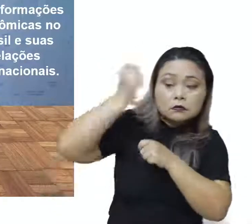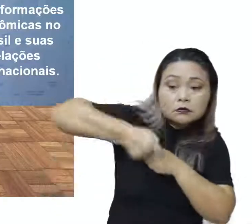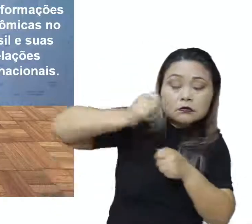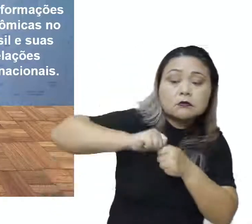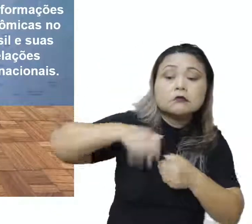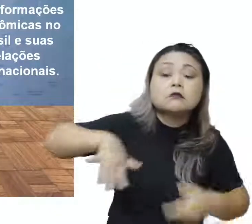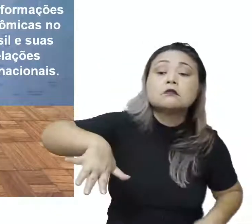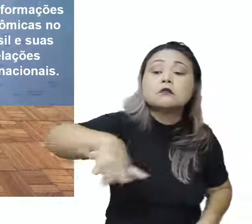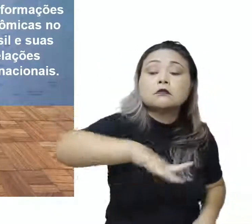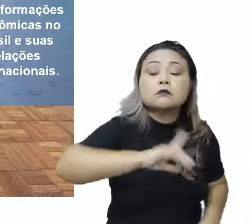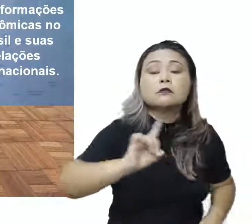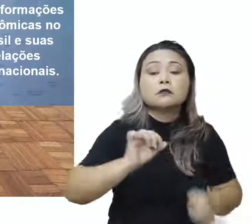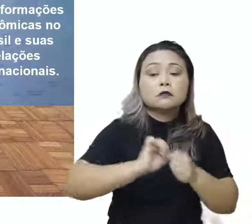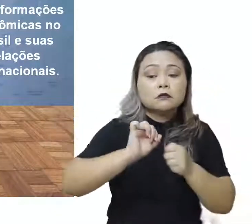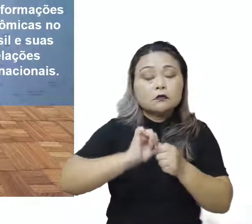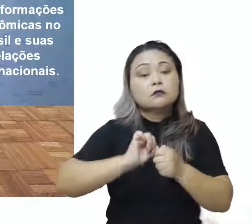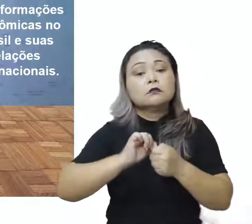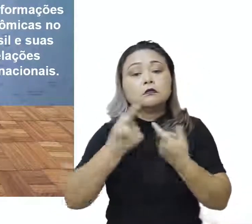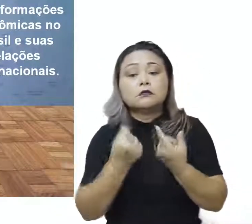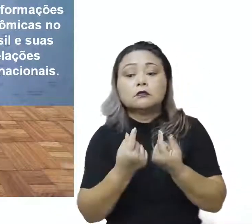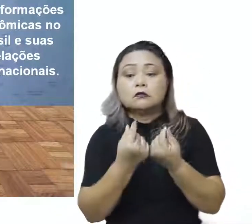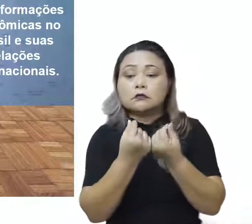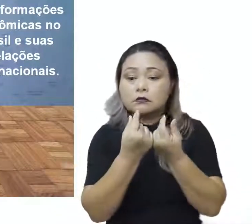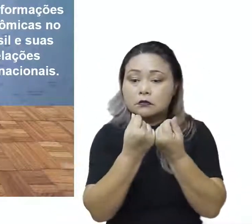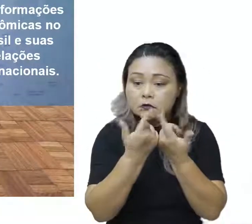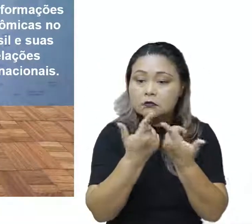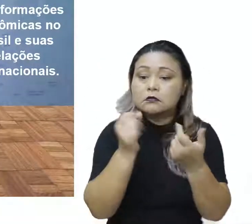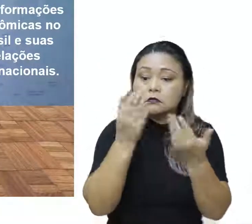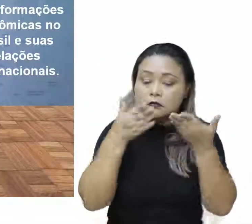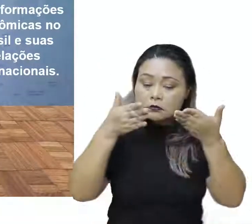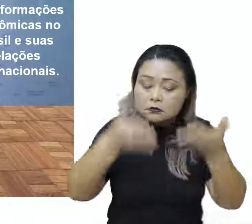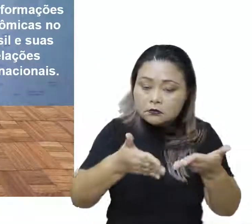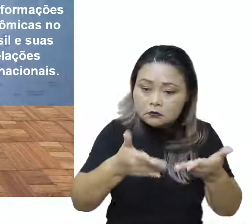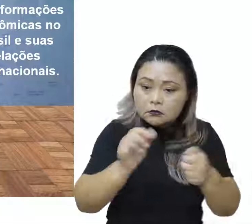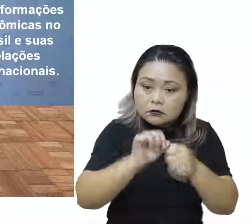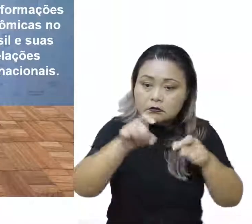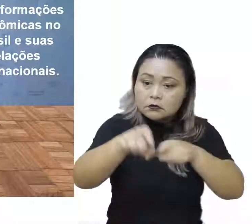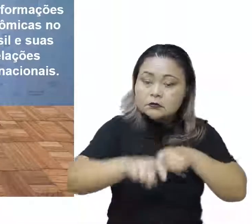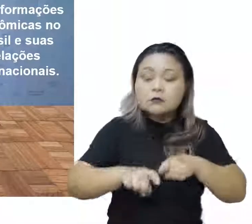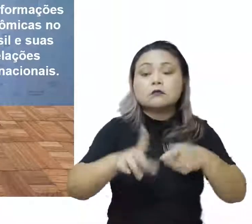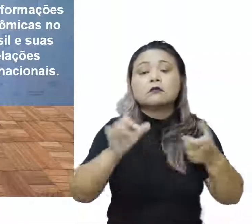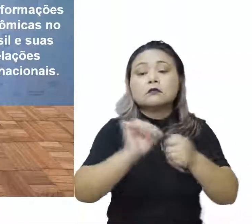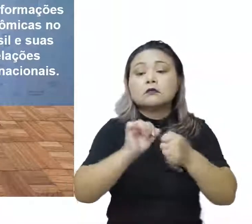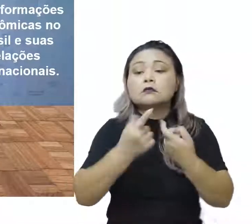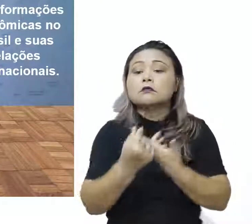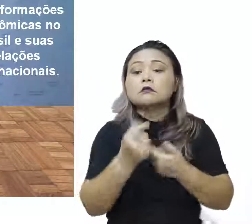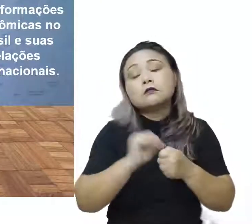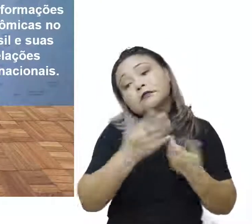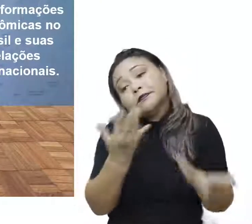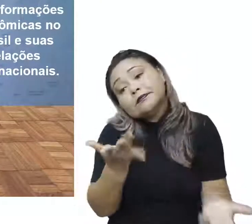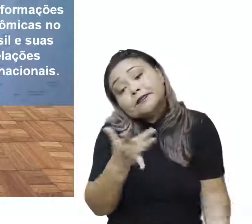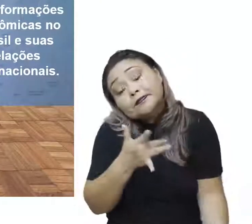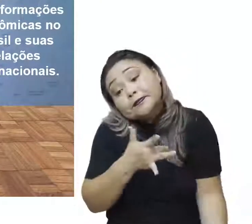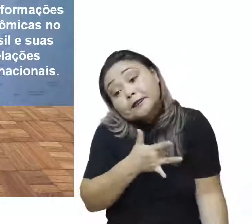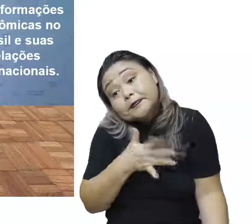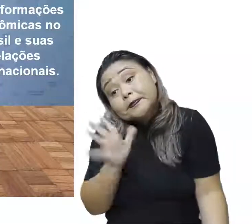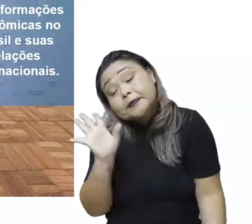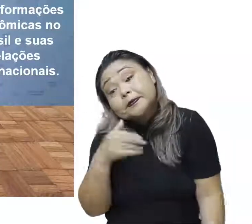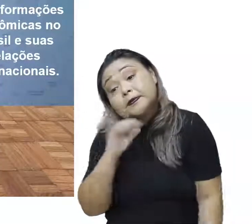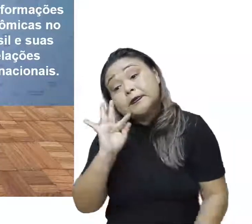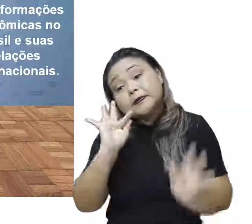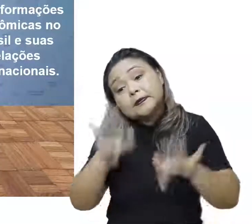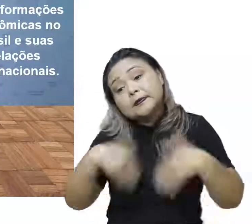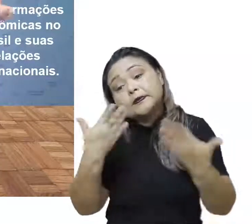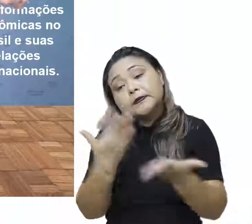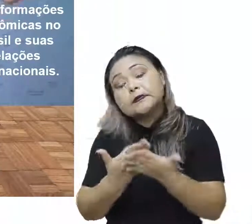do agronegócio. Rondônia é um grande exemplo disso. Mas que pena que nós estamos chegando ao final, tá, de